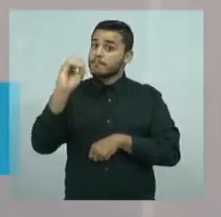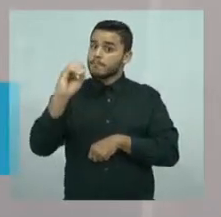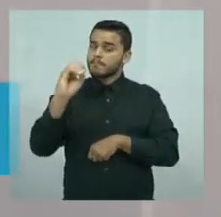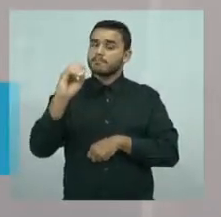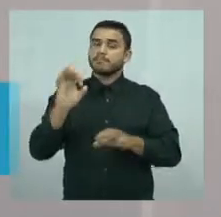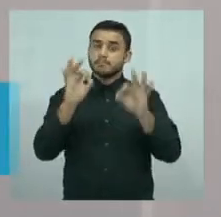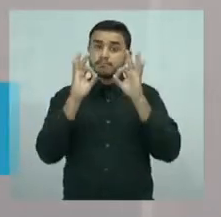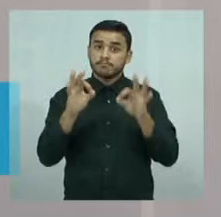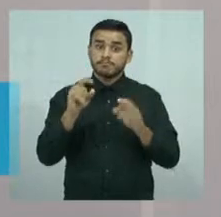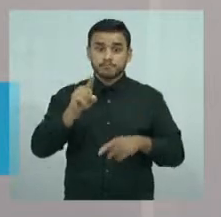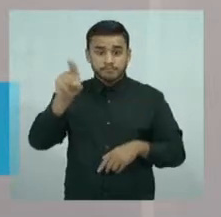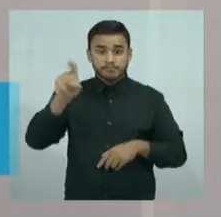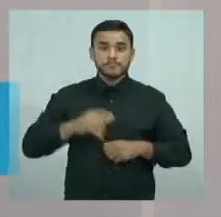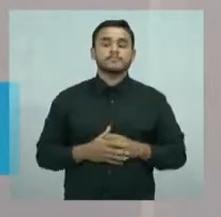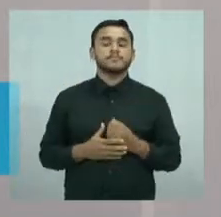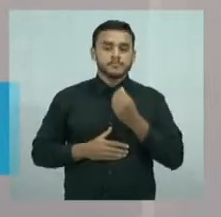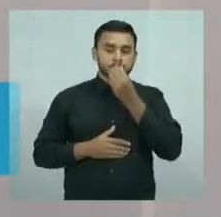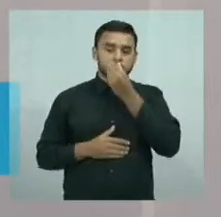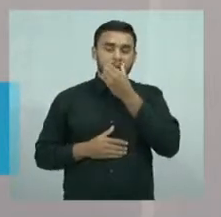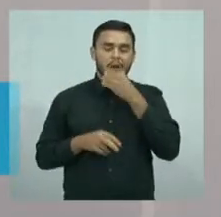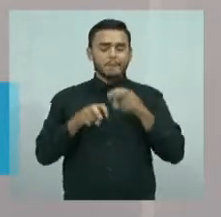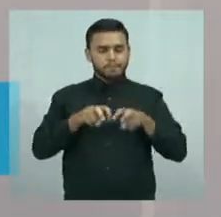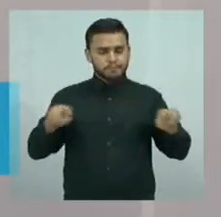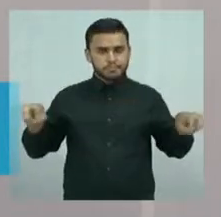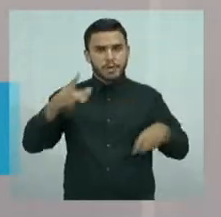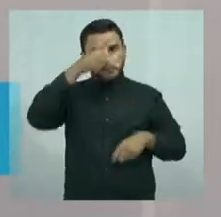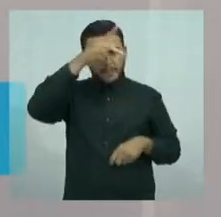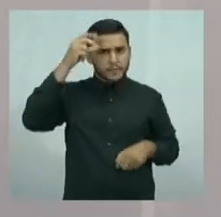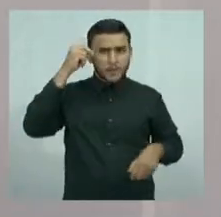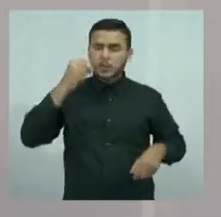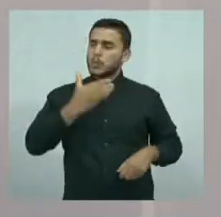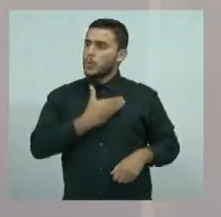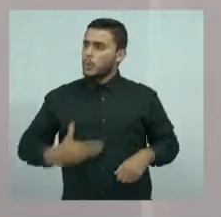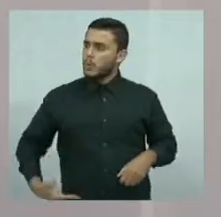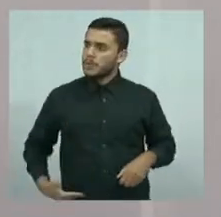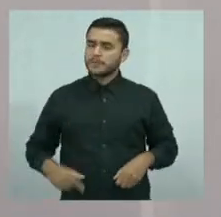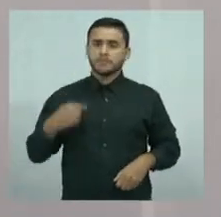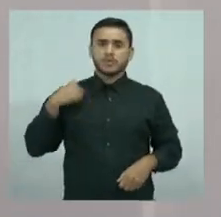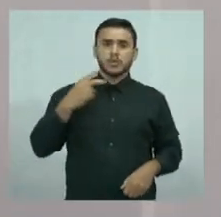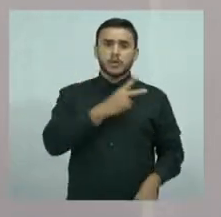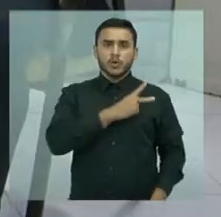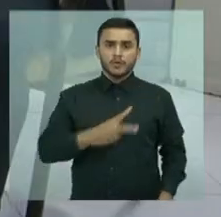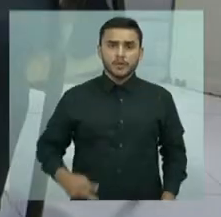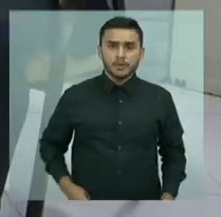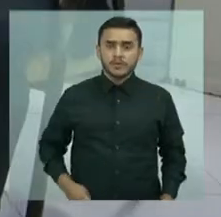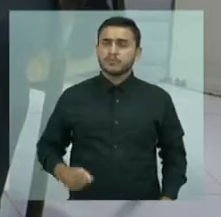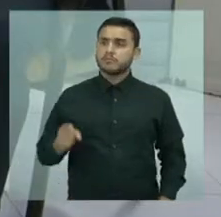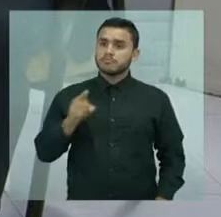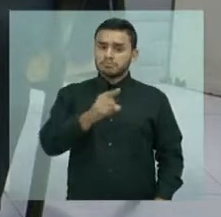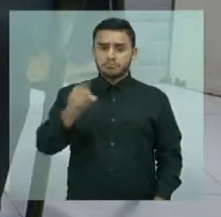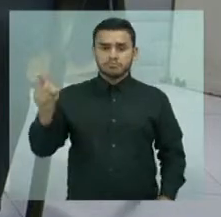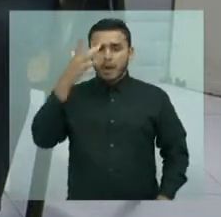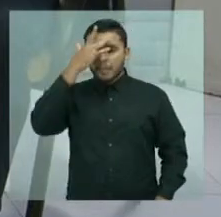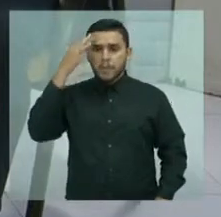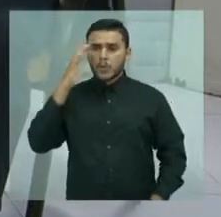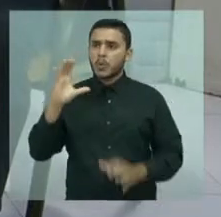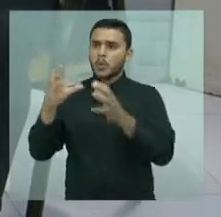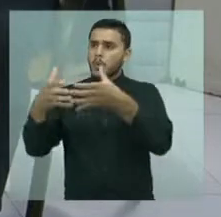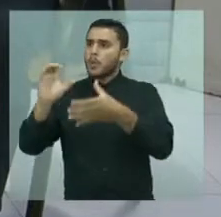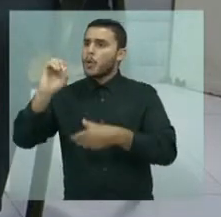a mesa tendo o poder público, tendo nós vereadores, tendo a sociedade civil